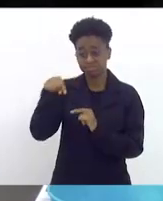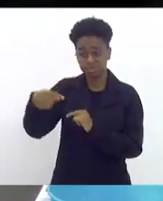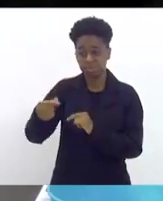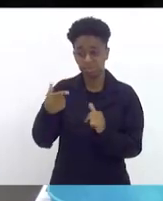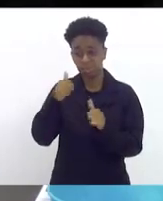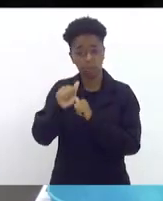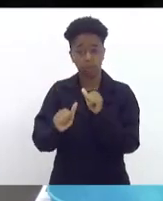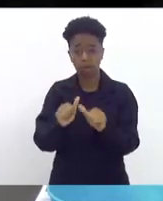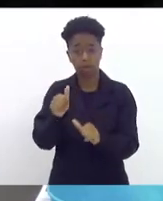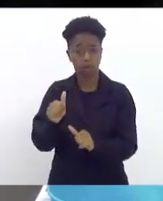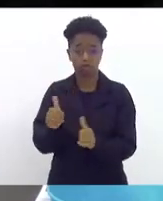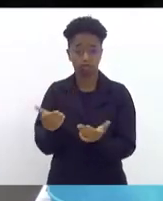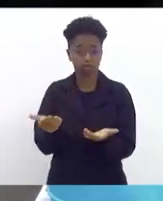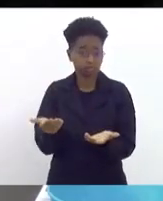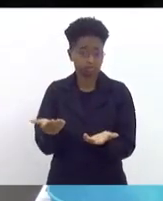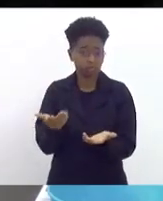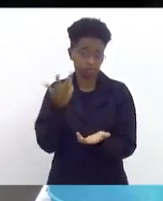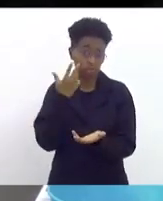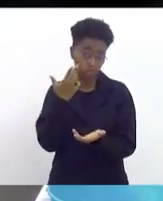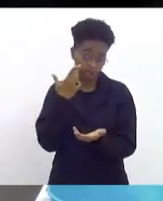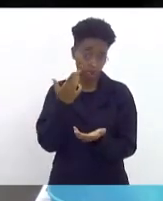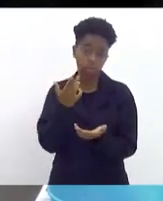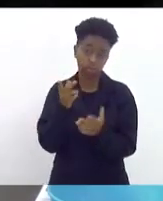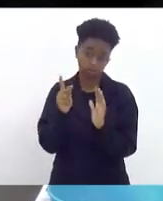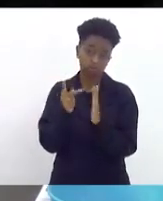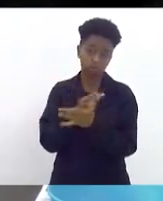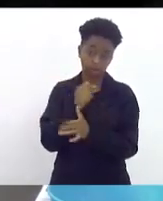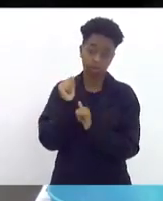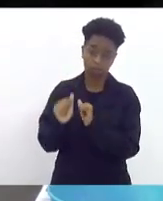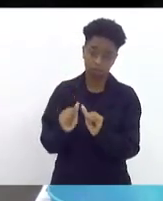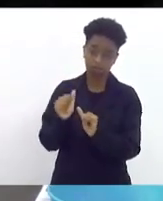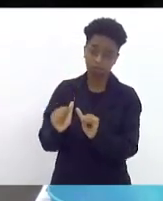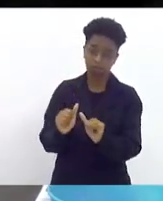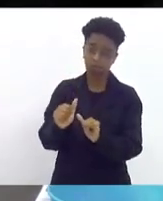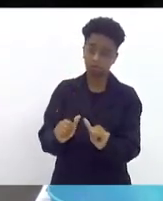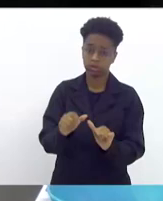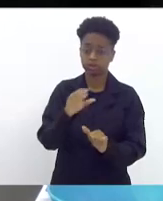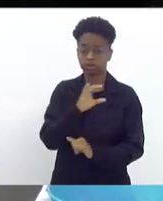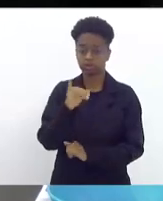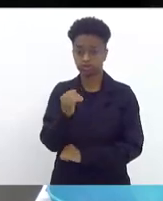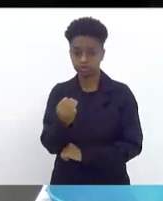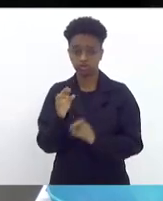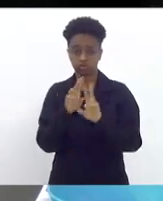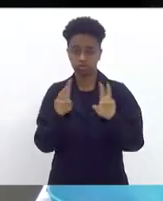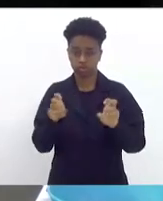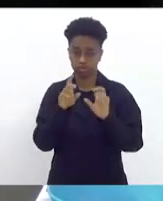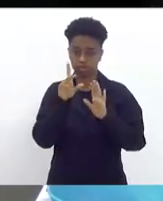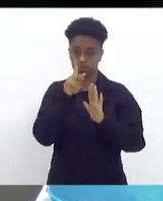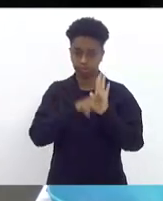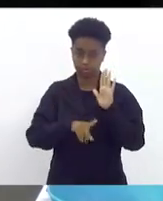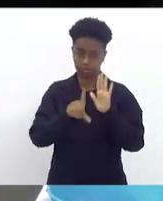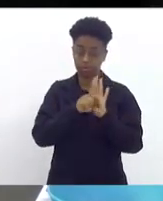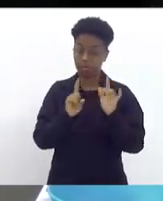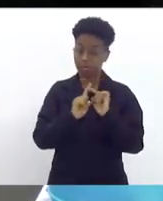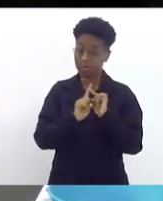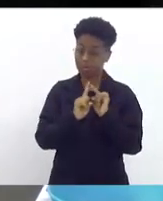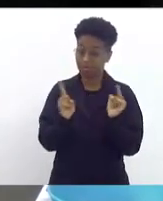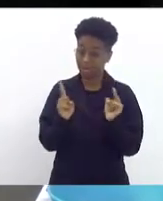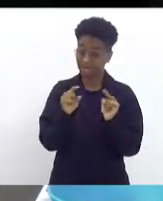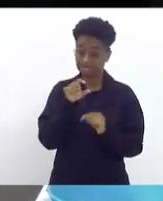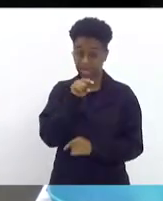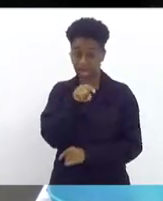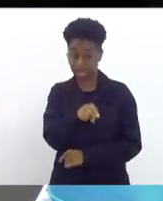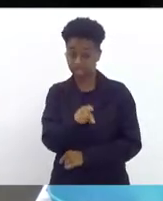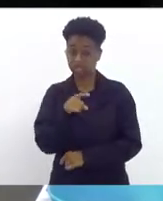normal vai mudar por vezes o entendimento da ccj em relação aos pés mas nesse